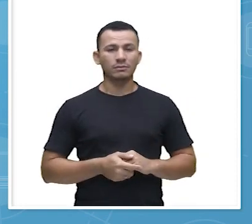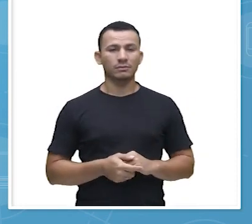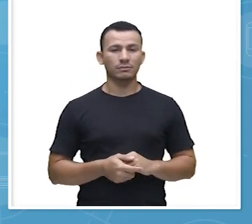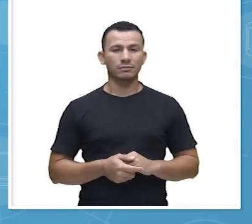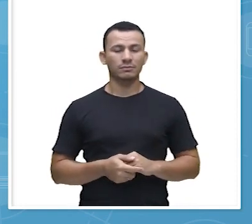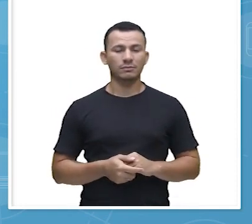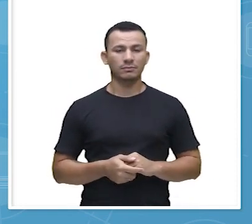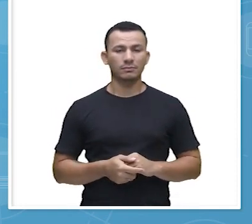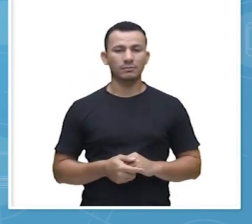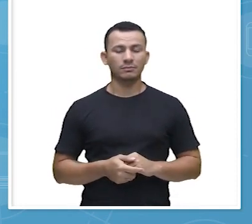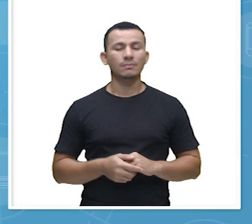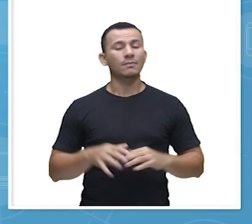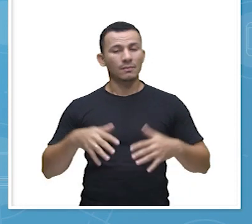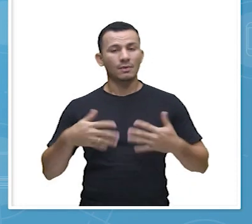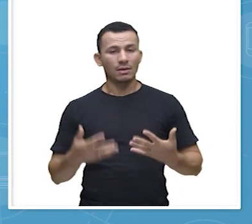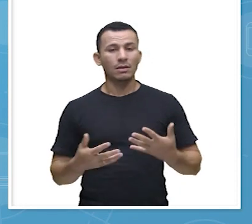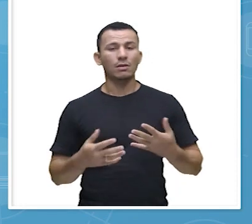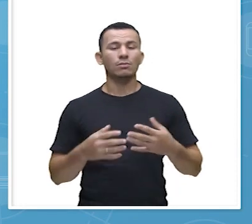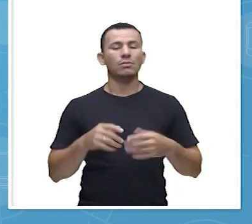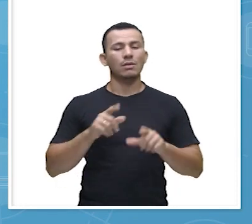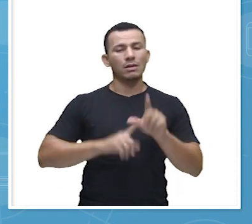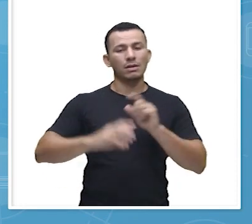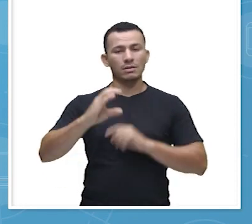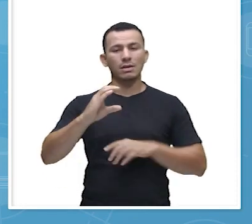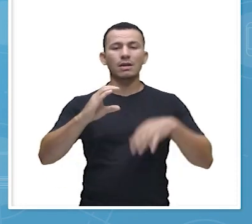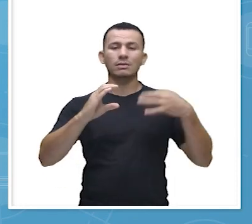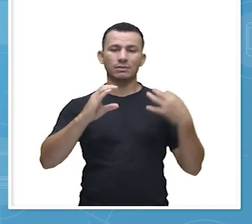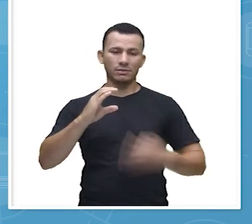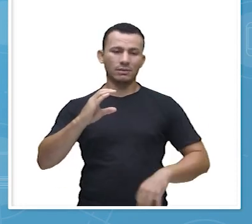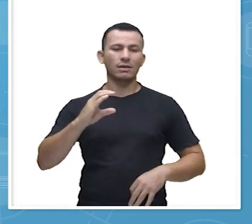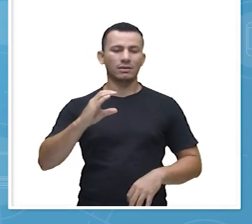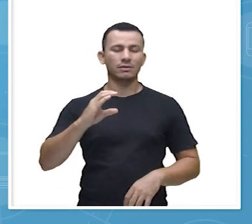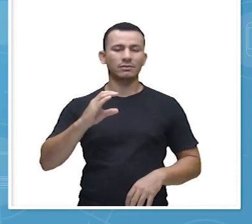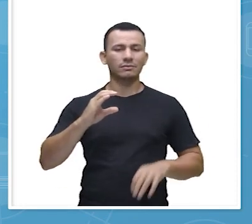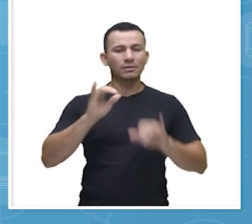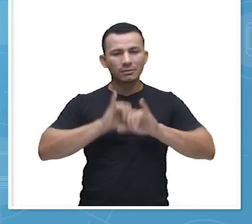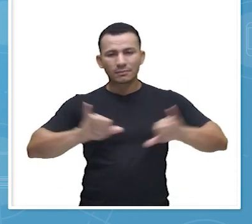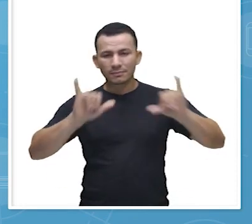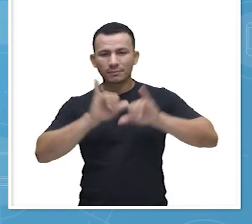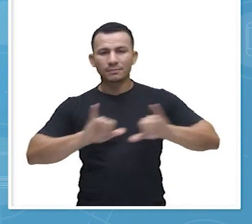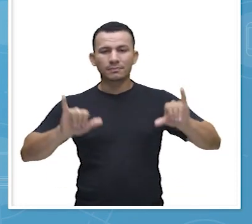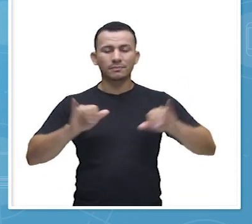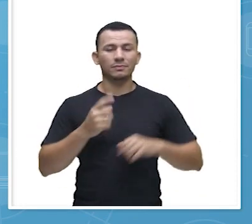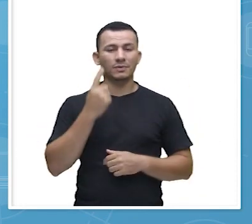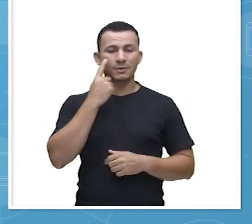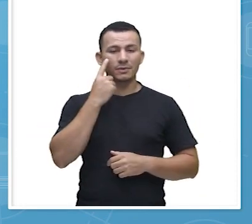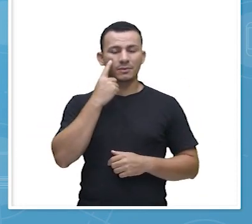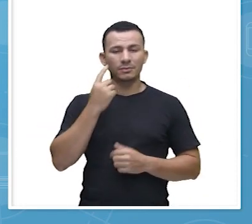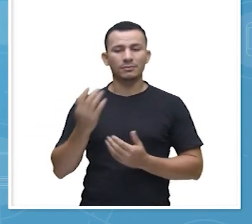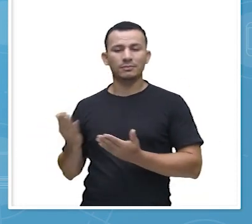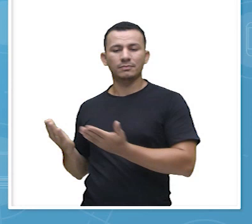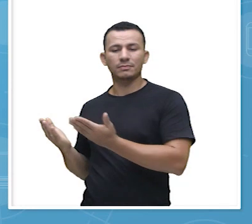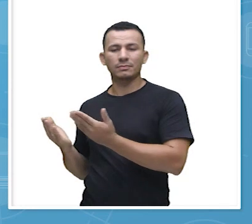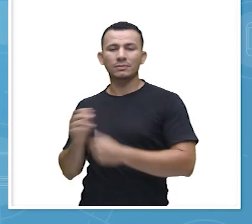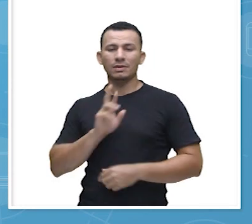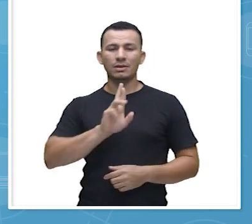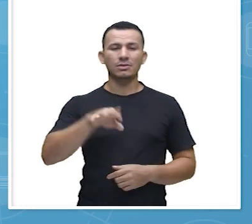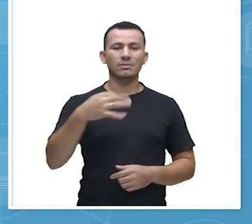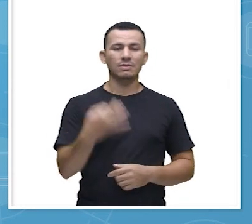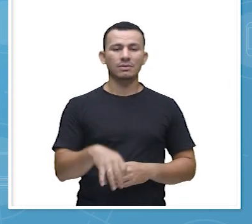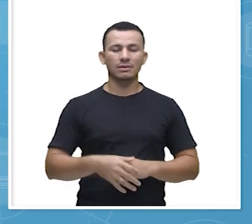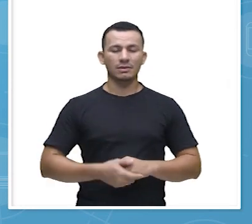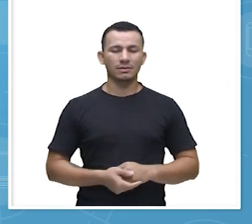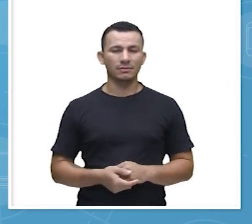final, tá bom? Então, letra C é o nosso gabarito. Vamos mostrar para vocês o gabarito rapidamente, né? Faz